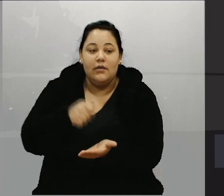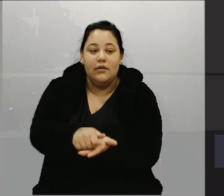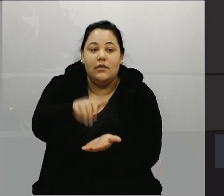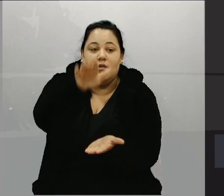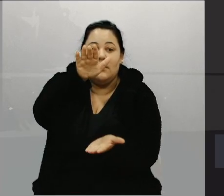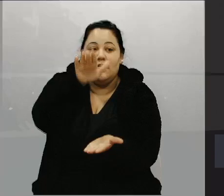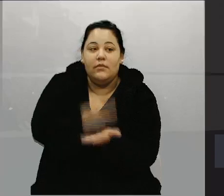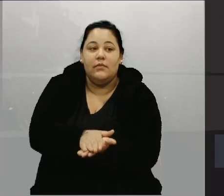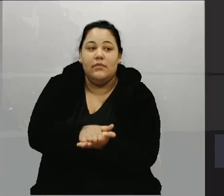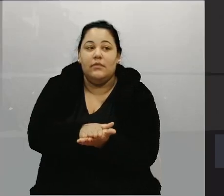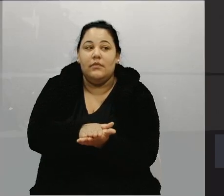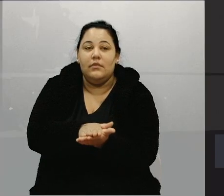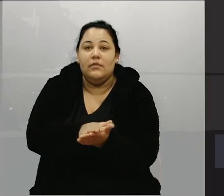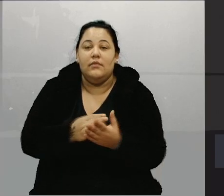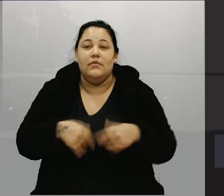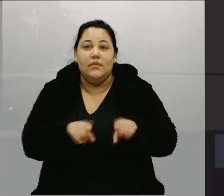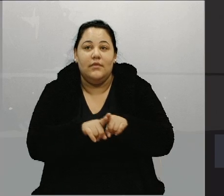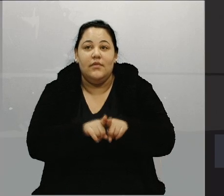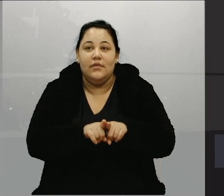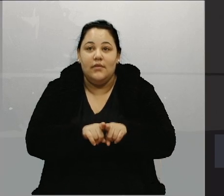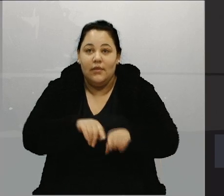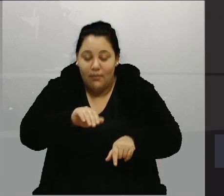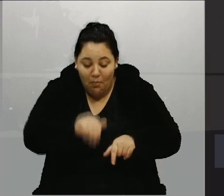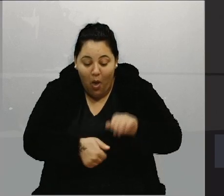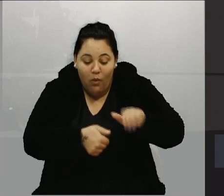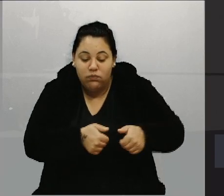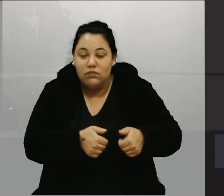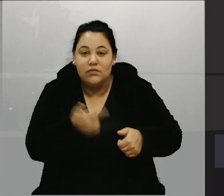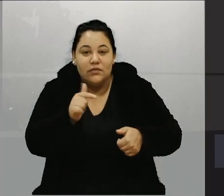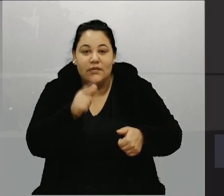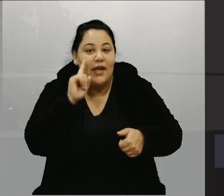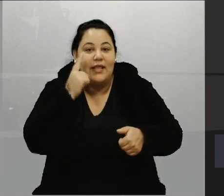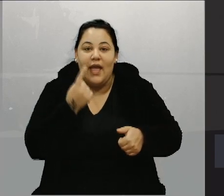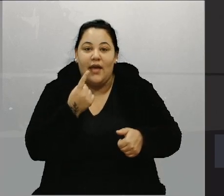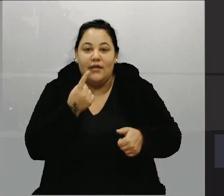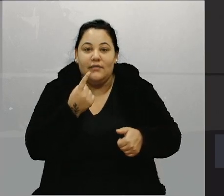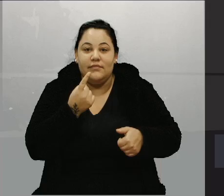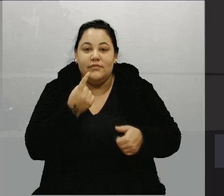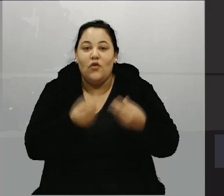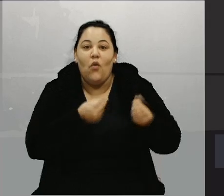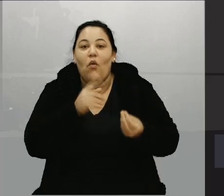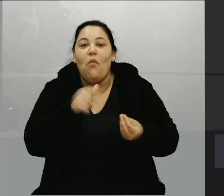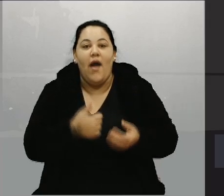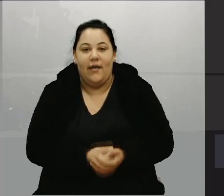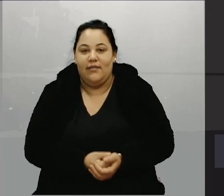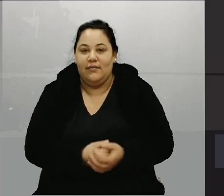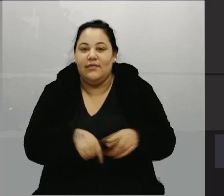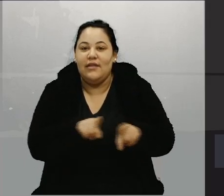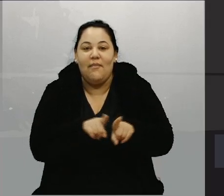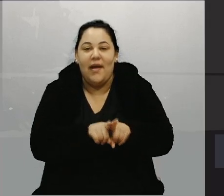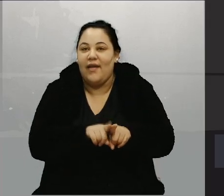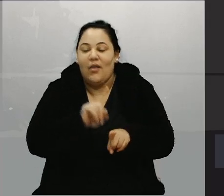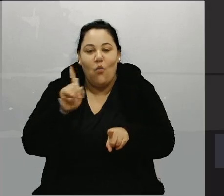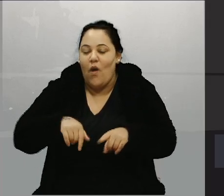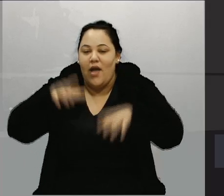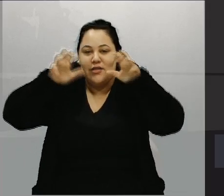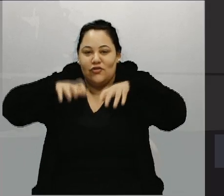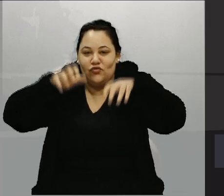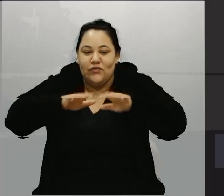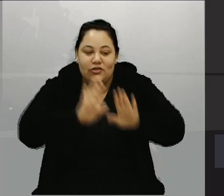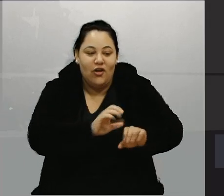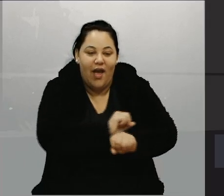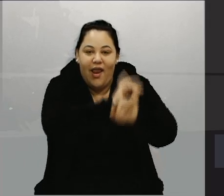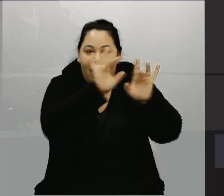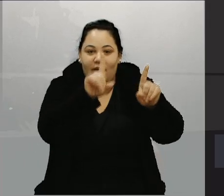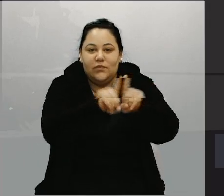de vida. Tem um buraco ali que você não tem ideia do tamanho que é embaixo. Também não é das chuvas, tá? Que fique claro, porque parece